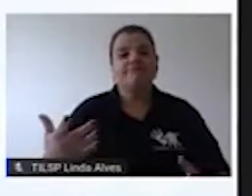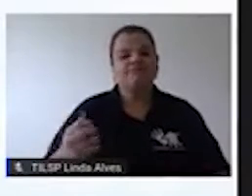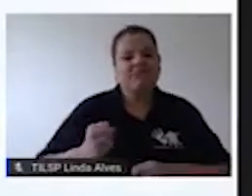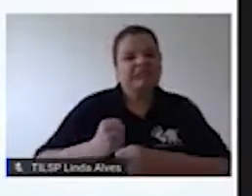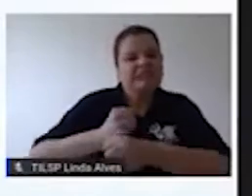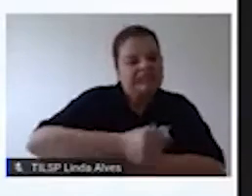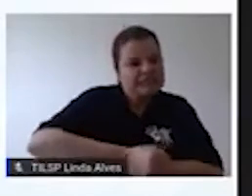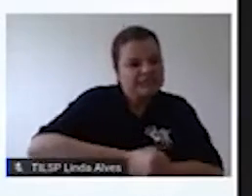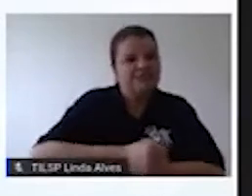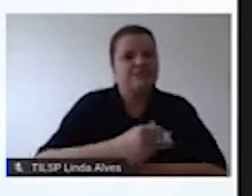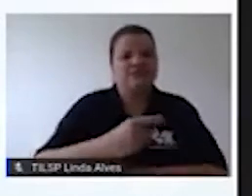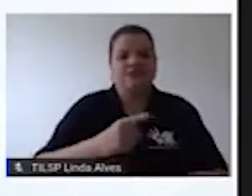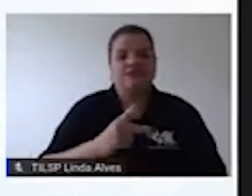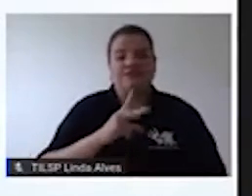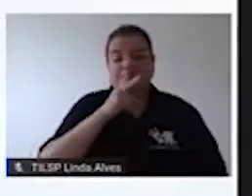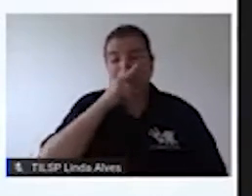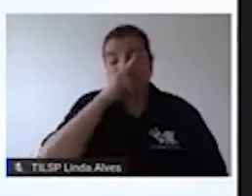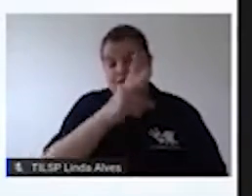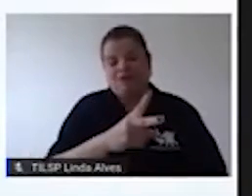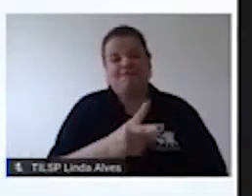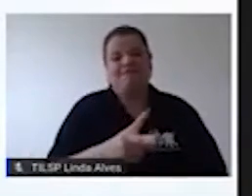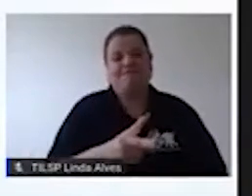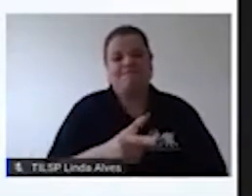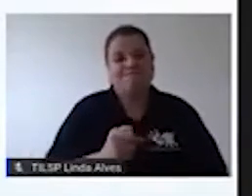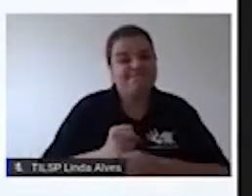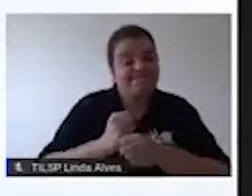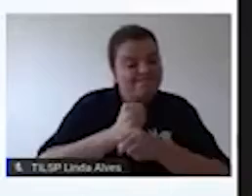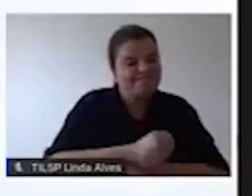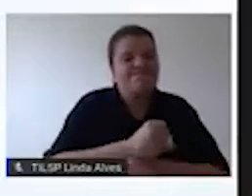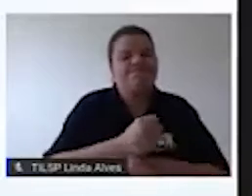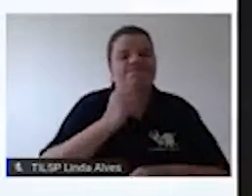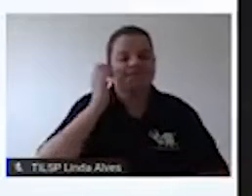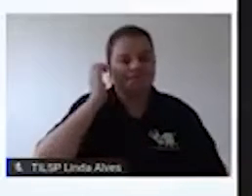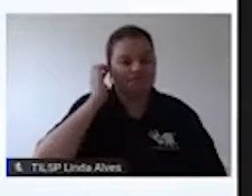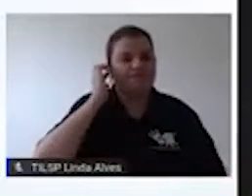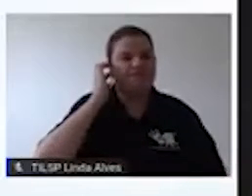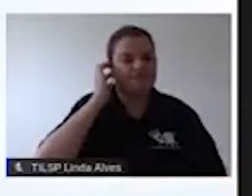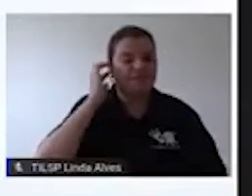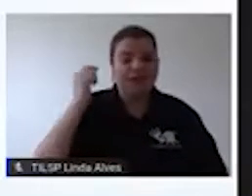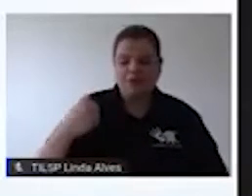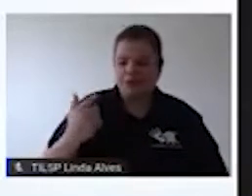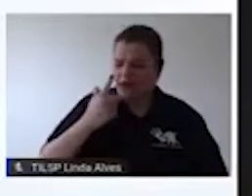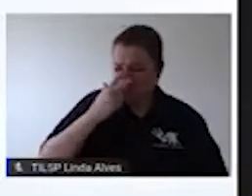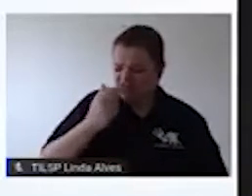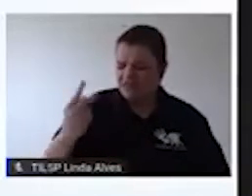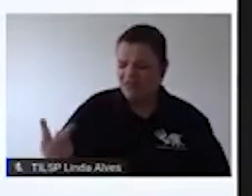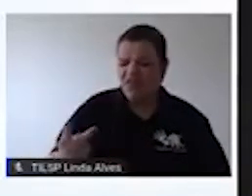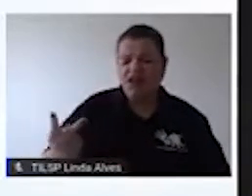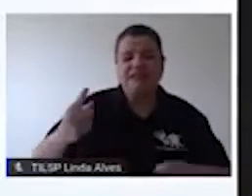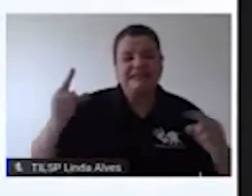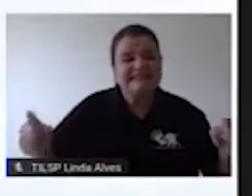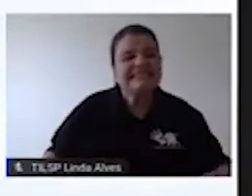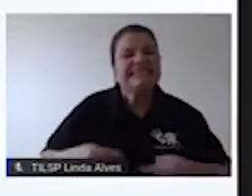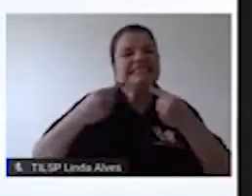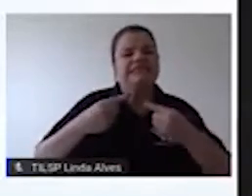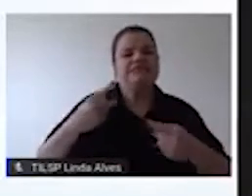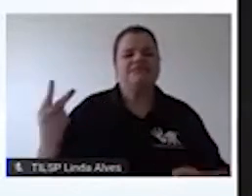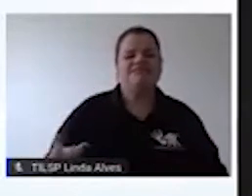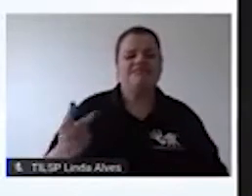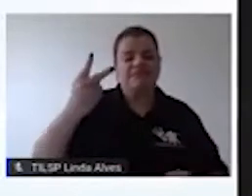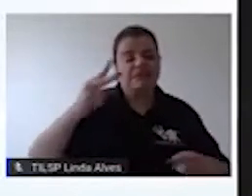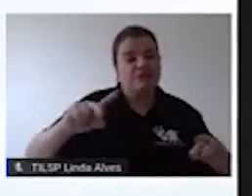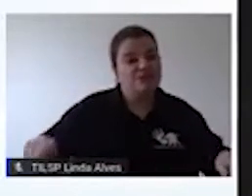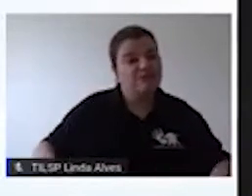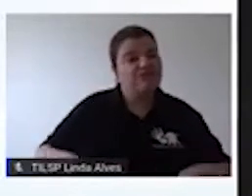pressão, né, muito forte. Eu acho que o desafio aí está colocando os nossos valores em xeque, né, a nossa própria